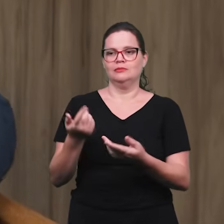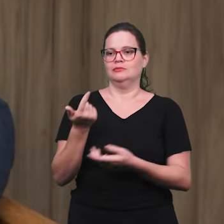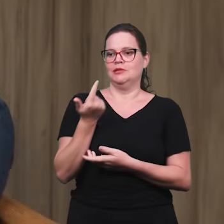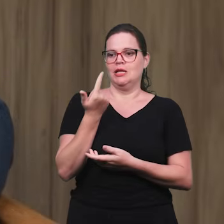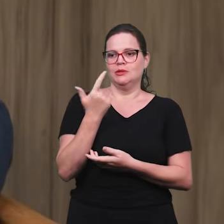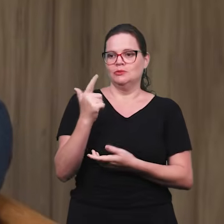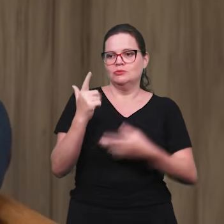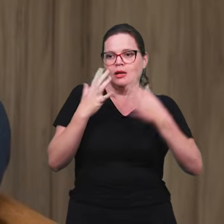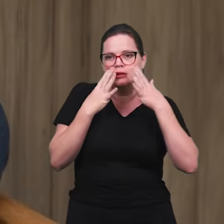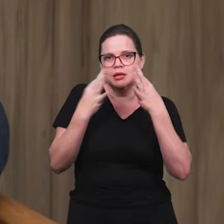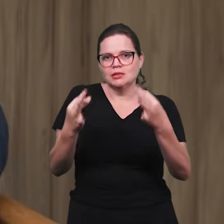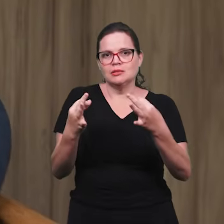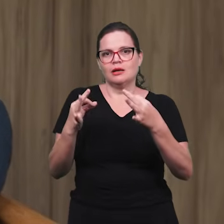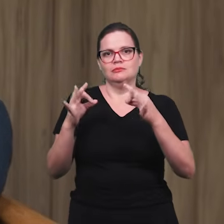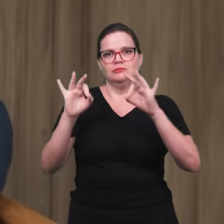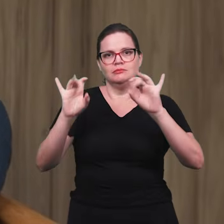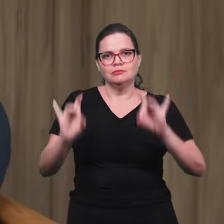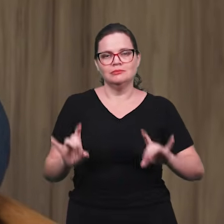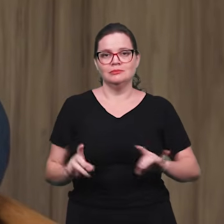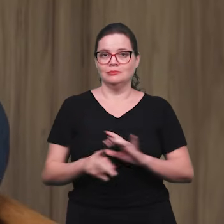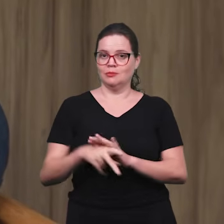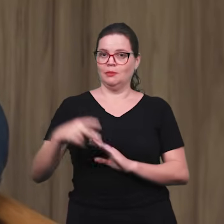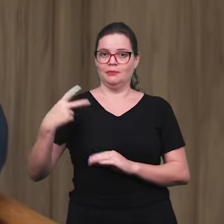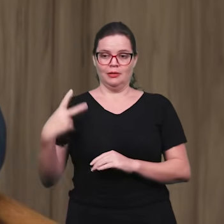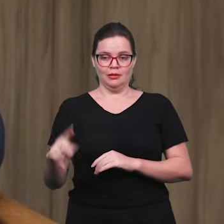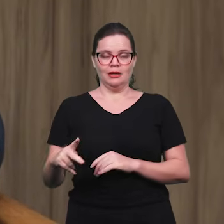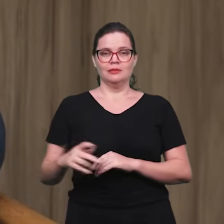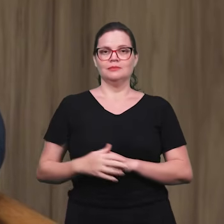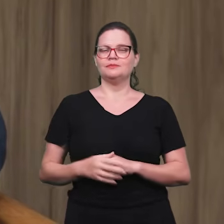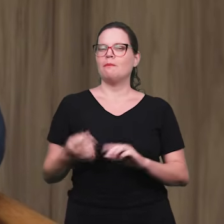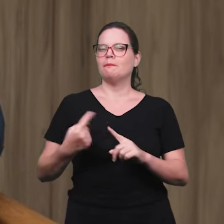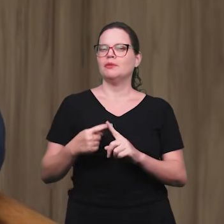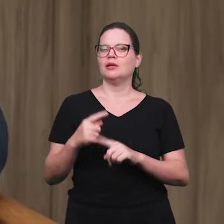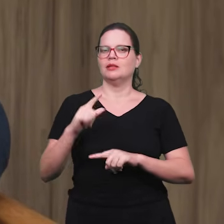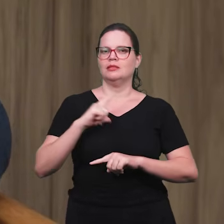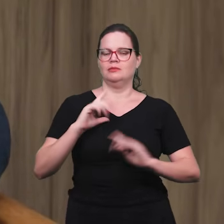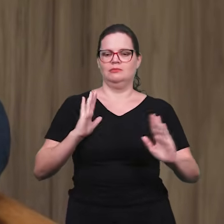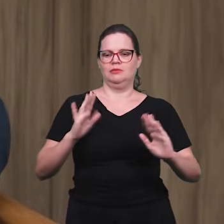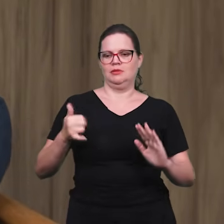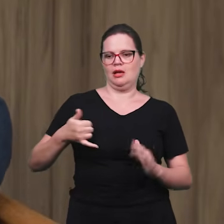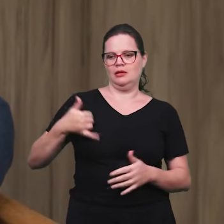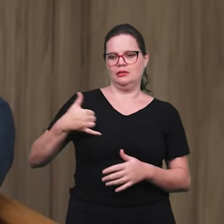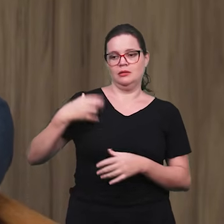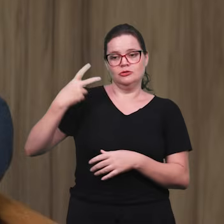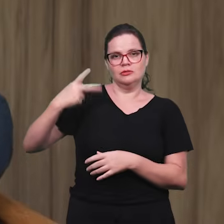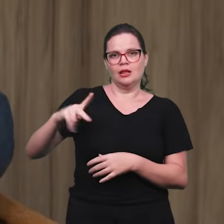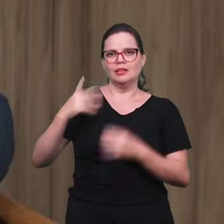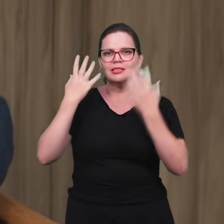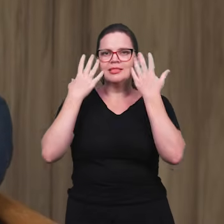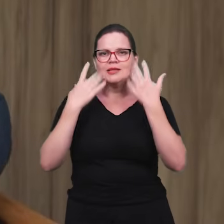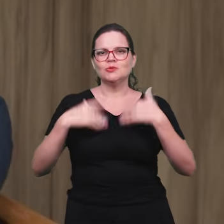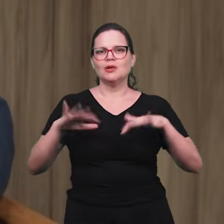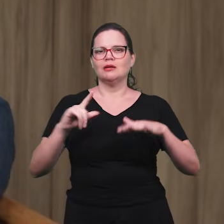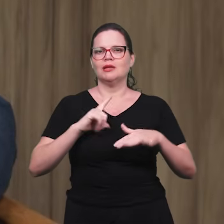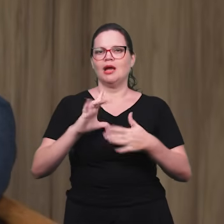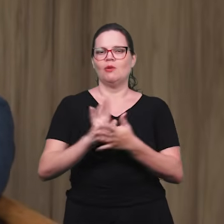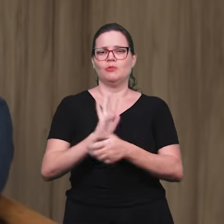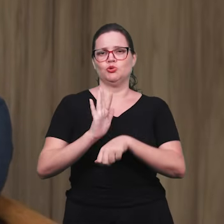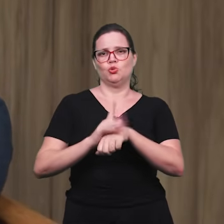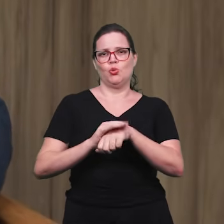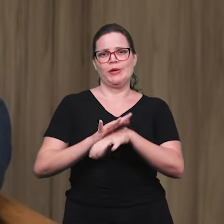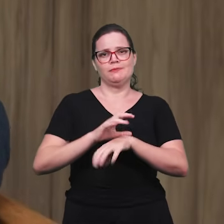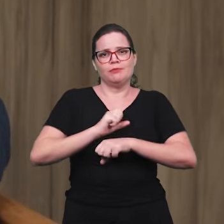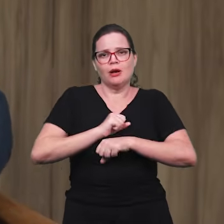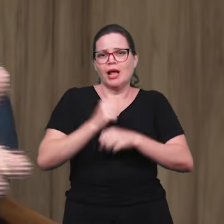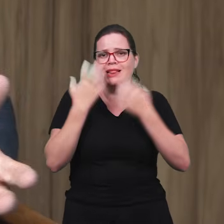atenção específica a essa pessoa que chega uma determinada idade, naturalmente algumas patologias